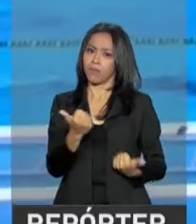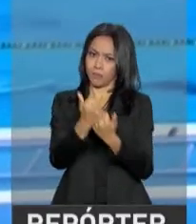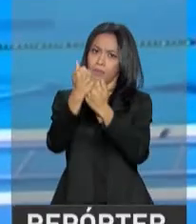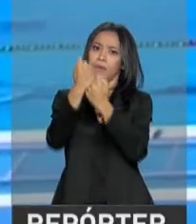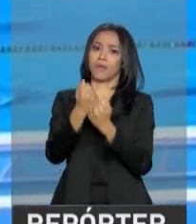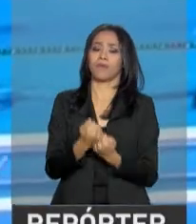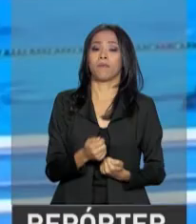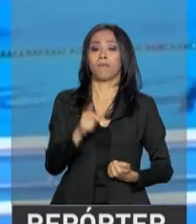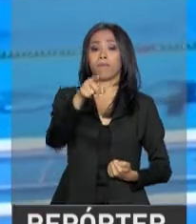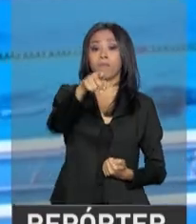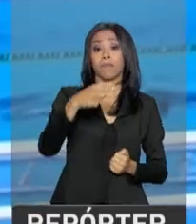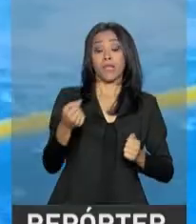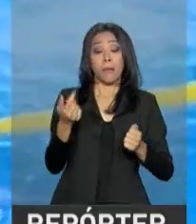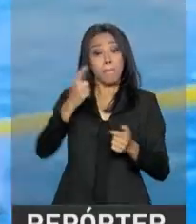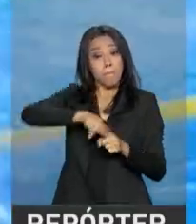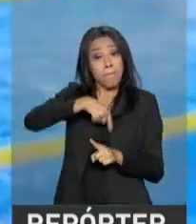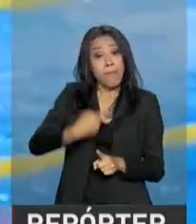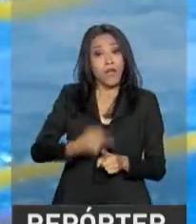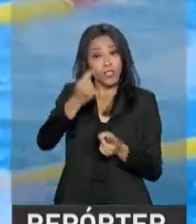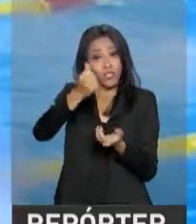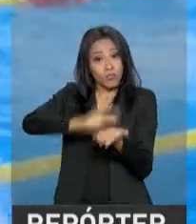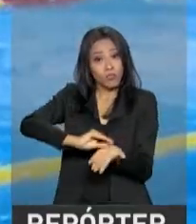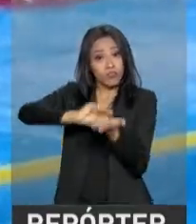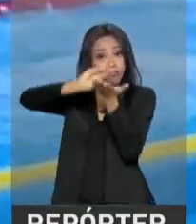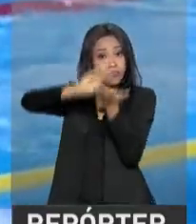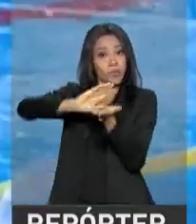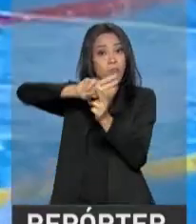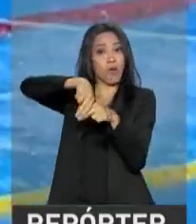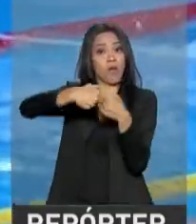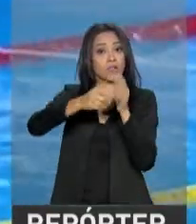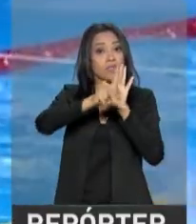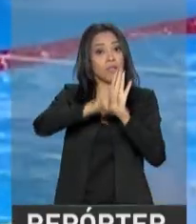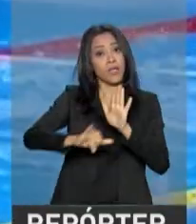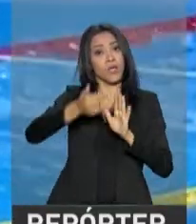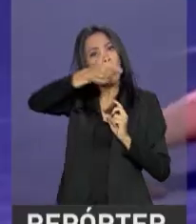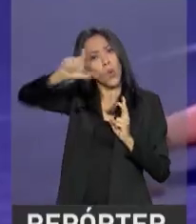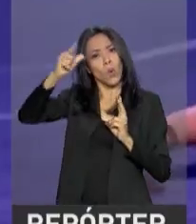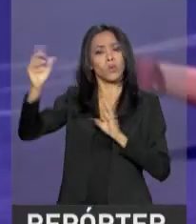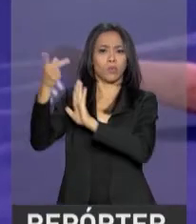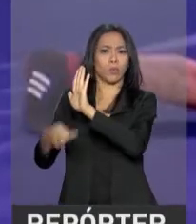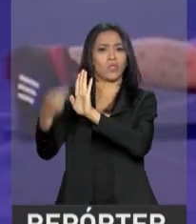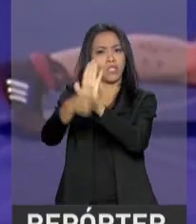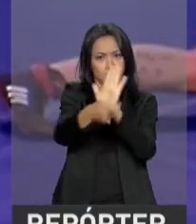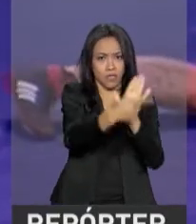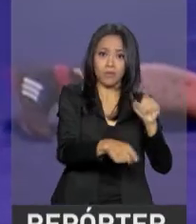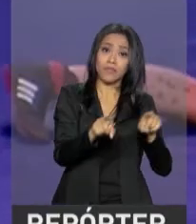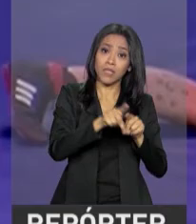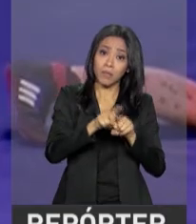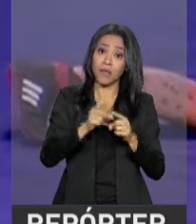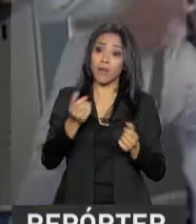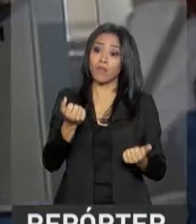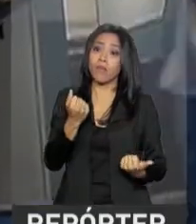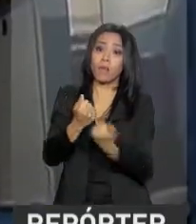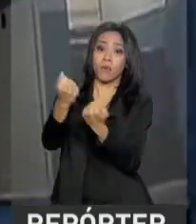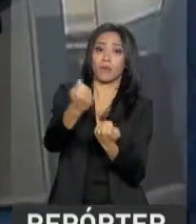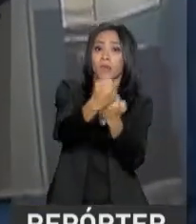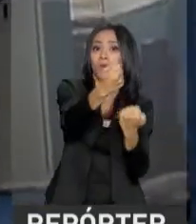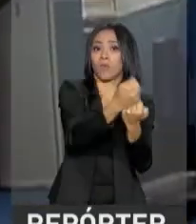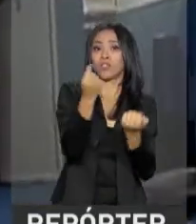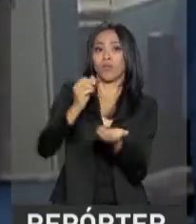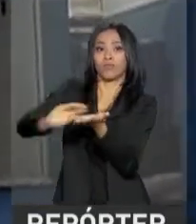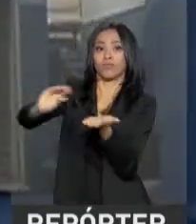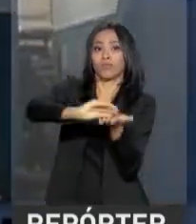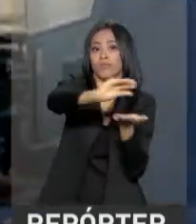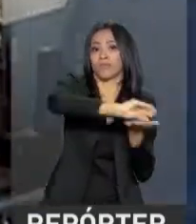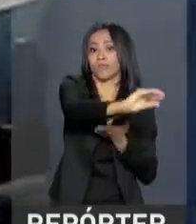ampliação de recursos por meio da lei vai permitir que outros projetos também recebam investimentos e que